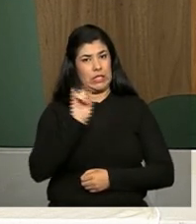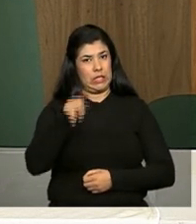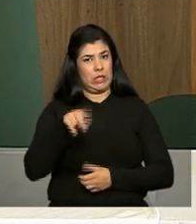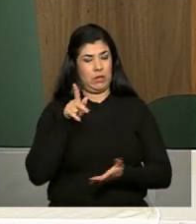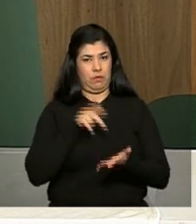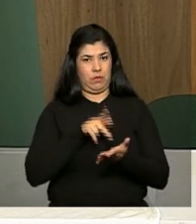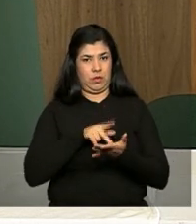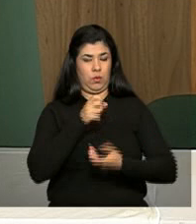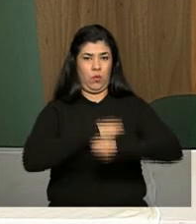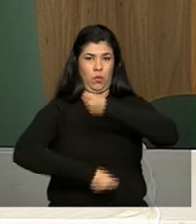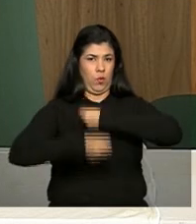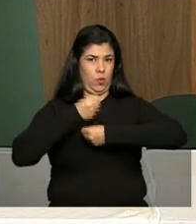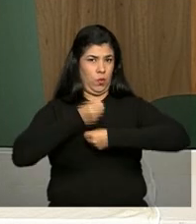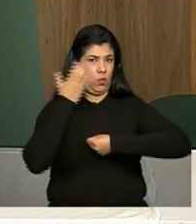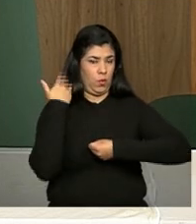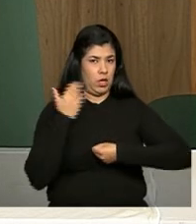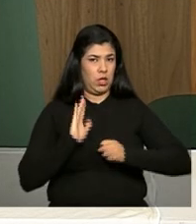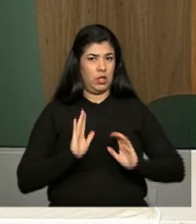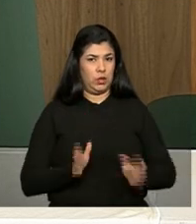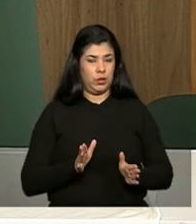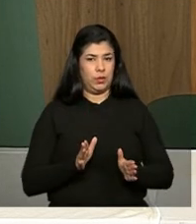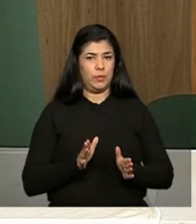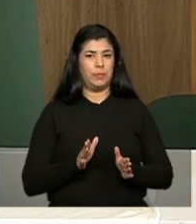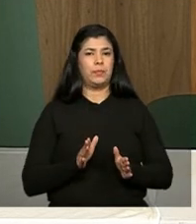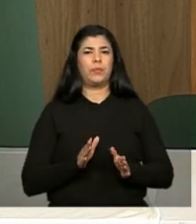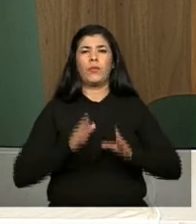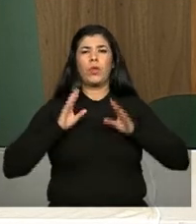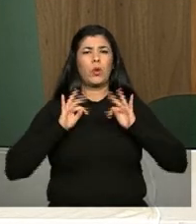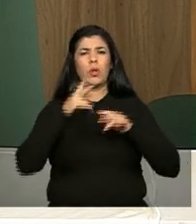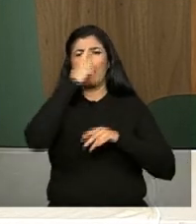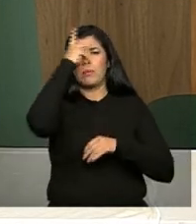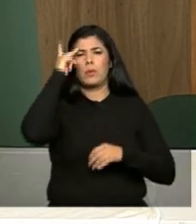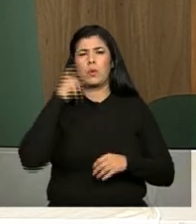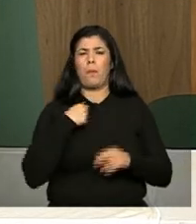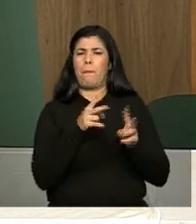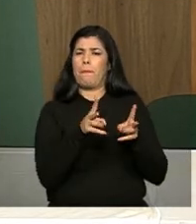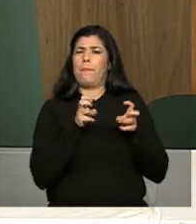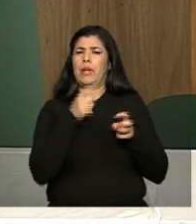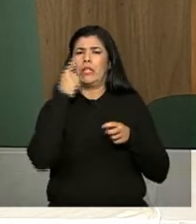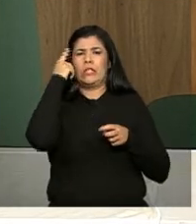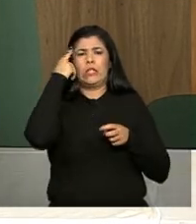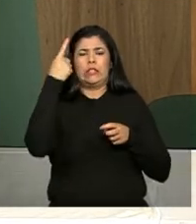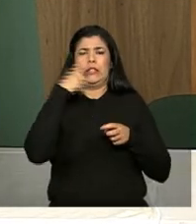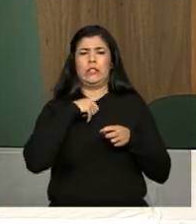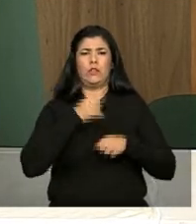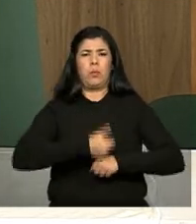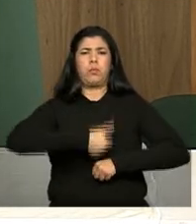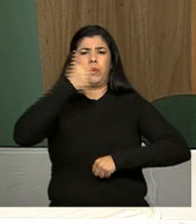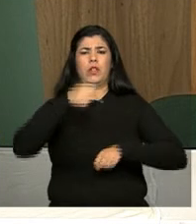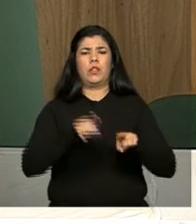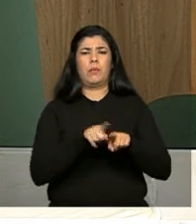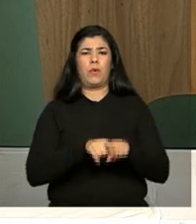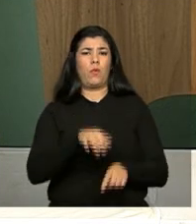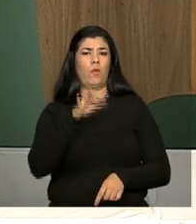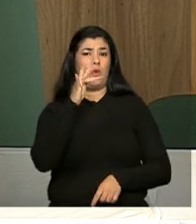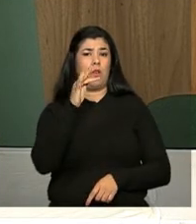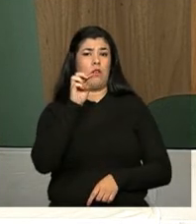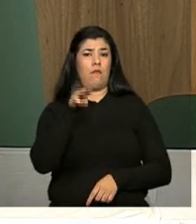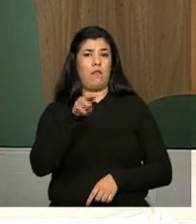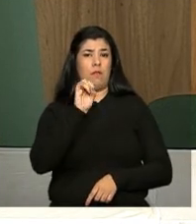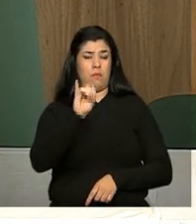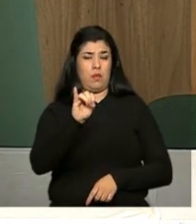que o ano passado e todo mundo achava que nós teremos alguma recuperação próprio fundo monetário internacional